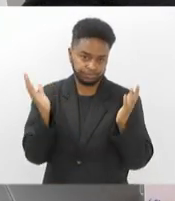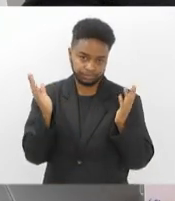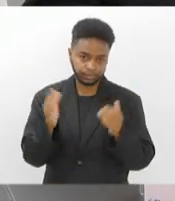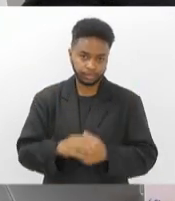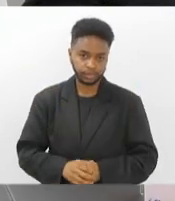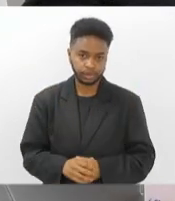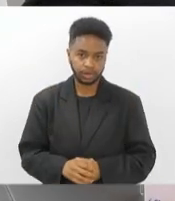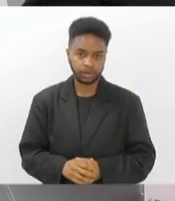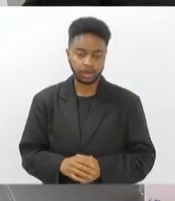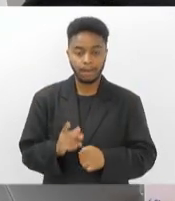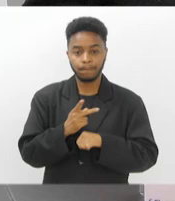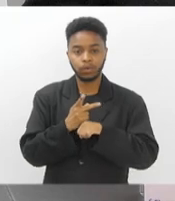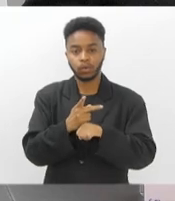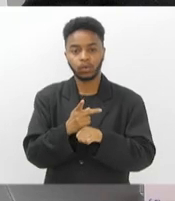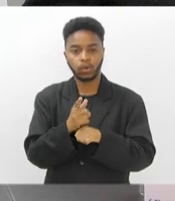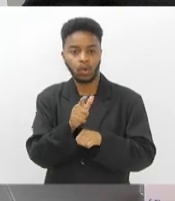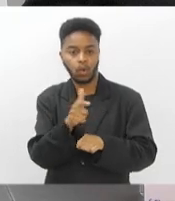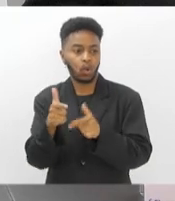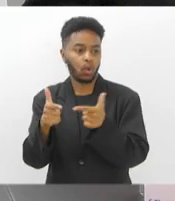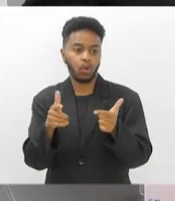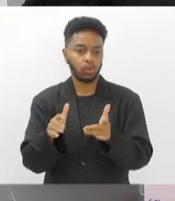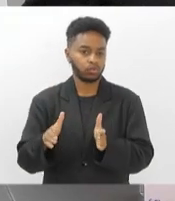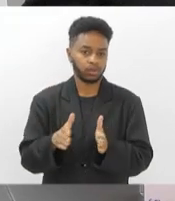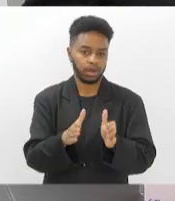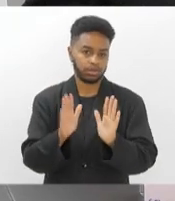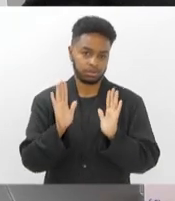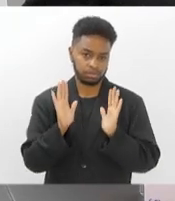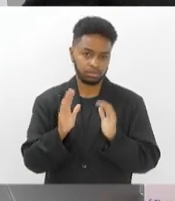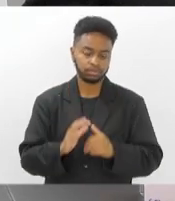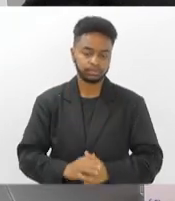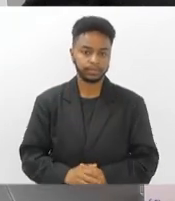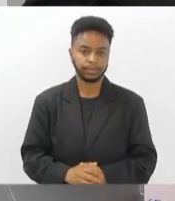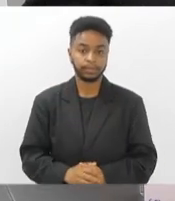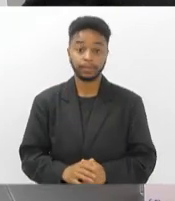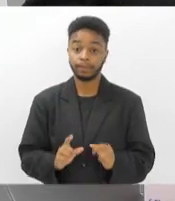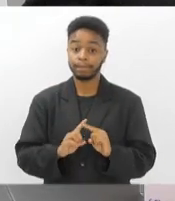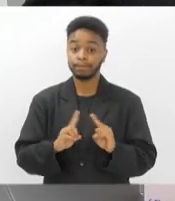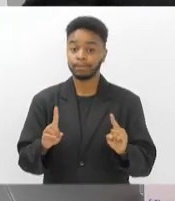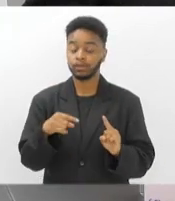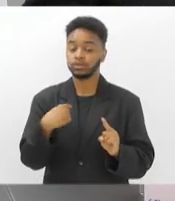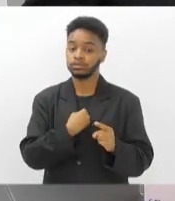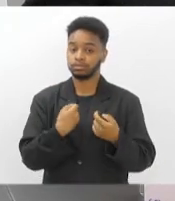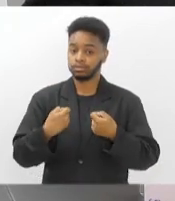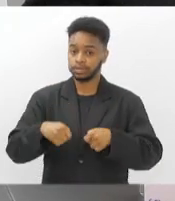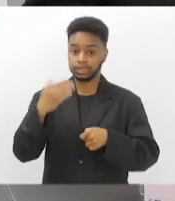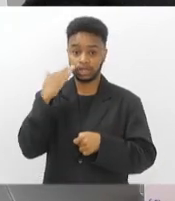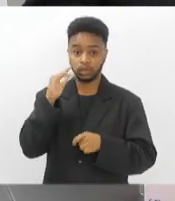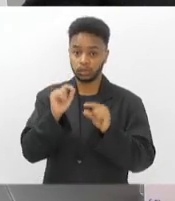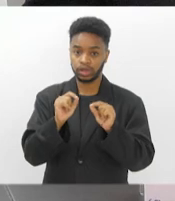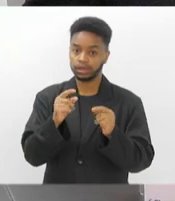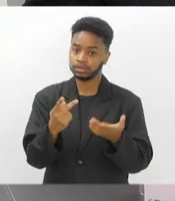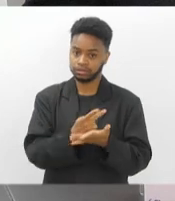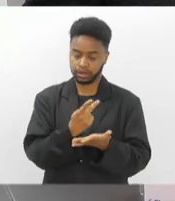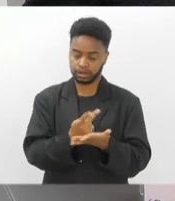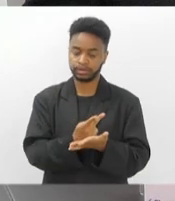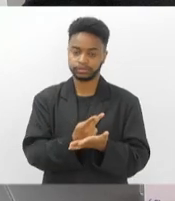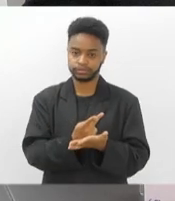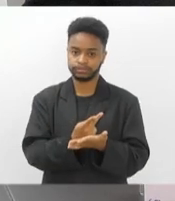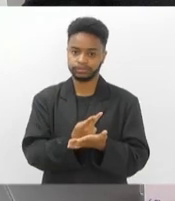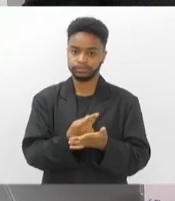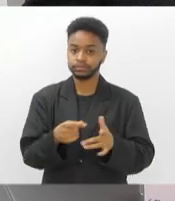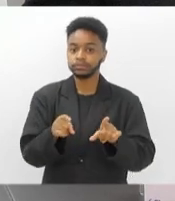procure o melhor caminho nós temos que entender que isso que isso não está certo Ainda mais